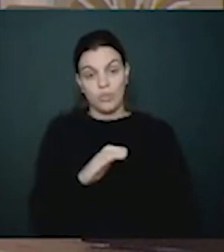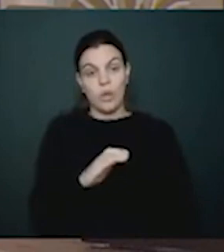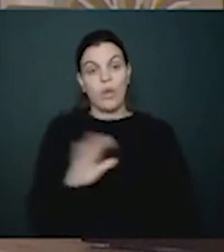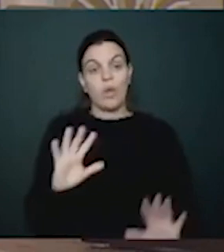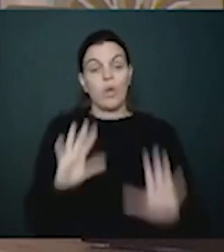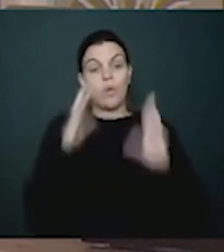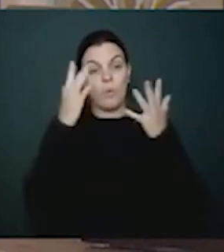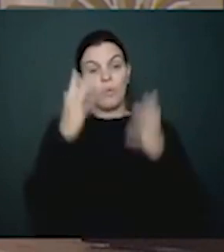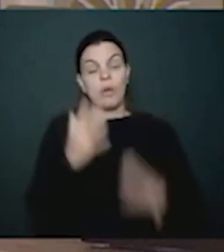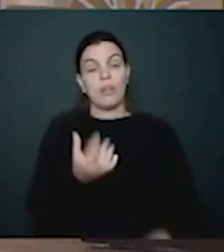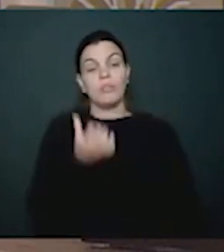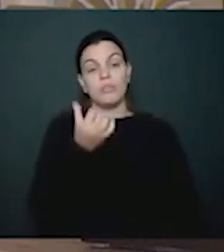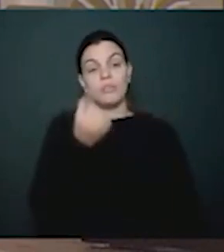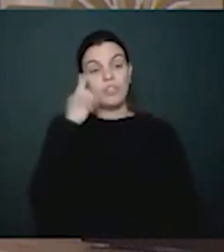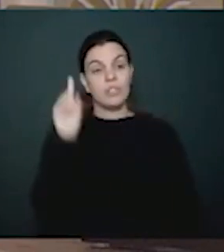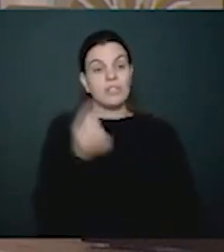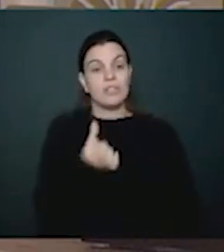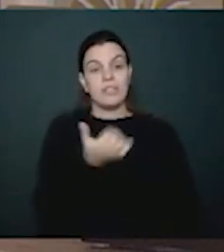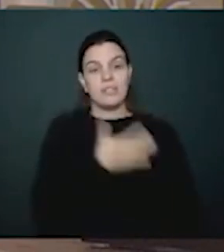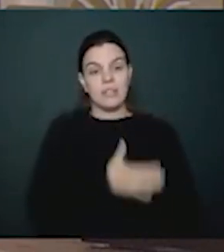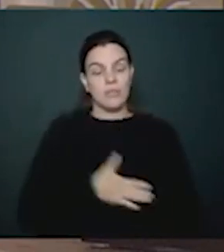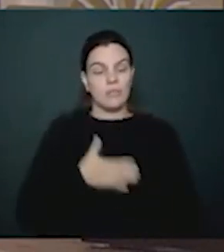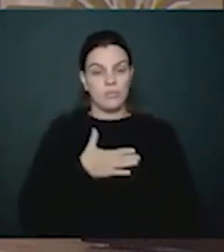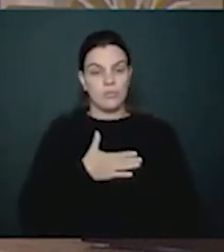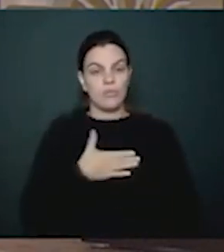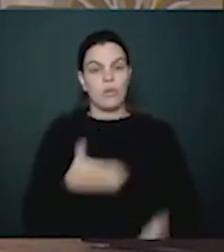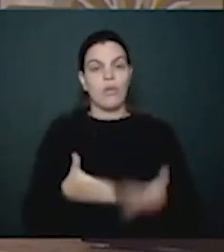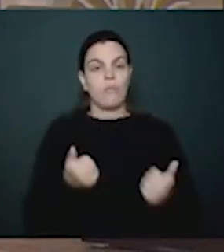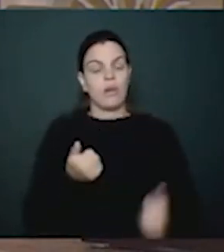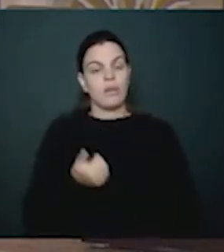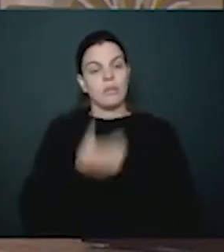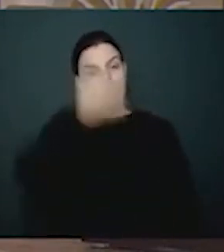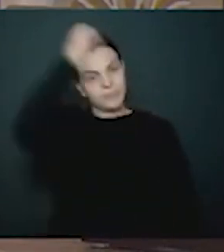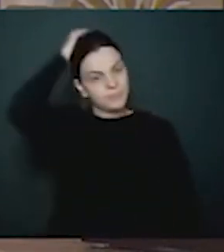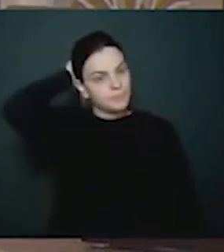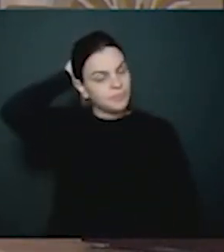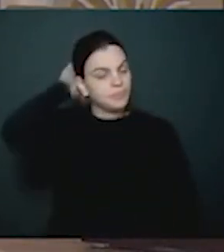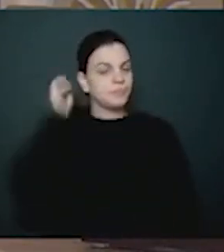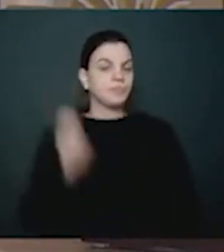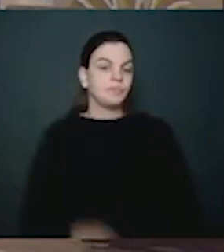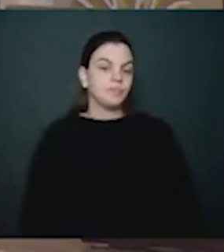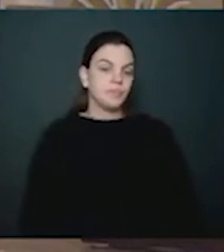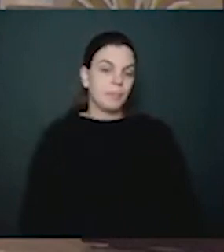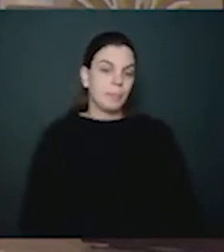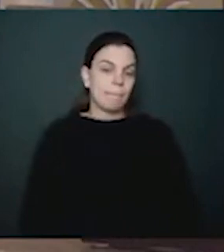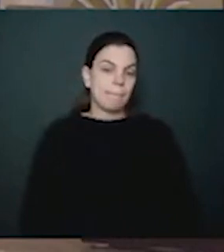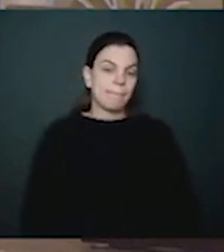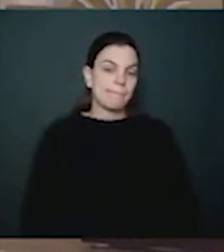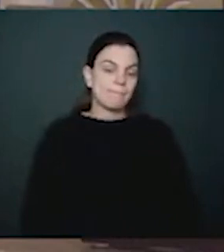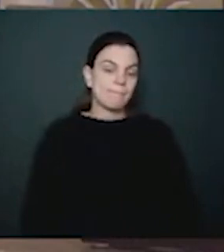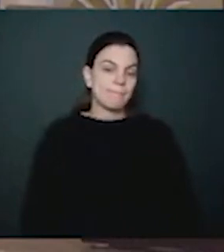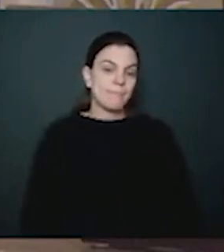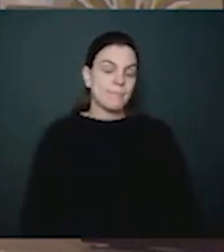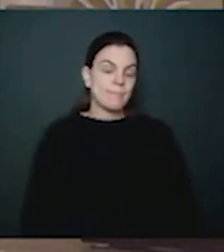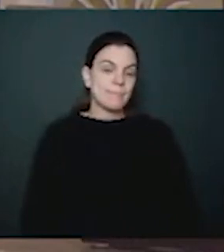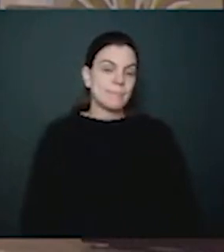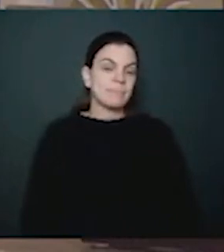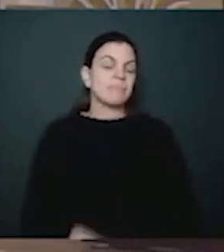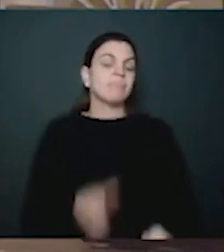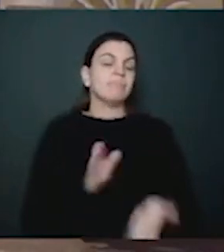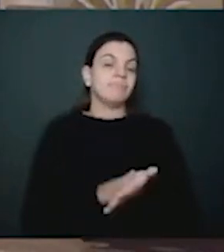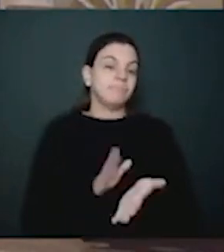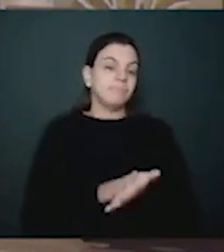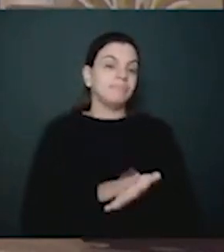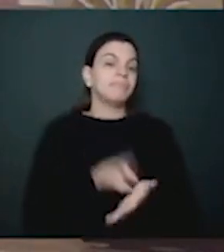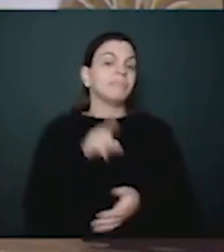parte. Uma parte, vereador Tito Zeglin. Louvável a atitude de Vossa Excelência quando coloca